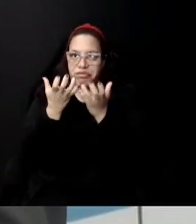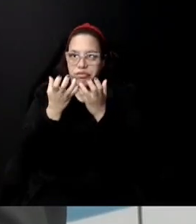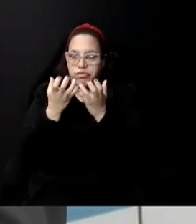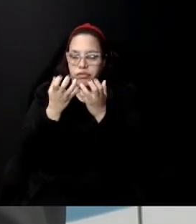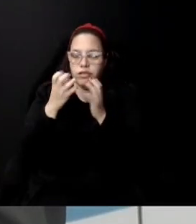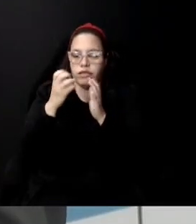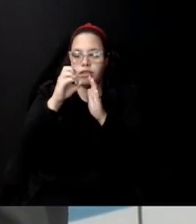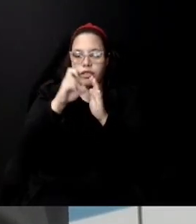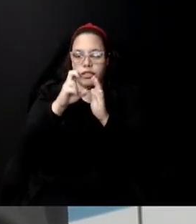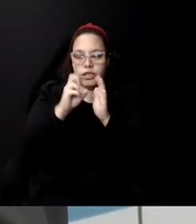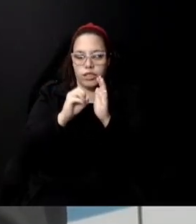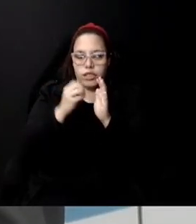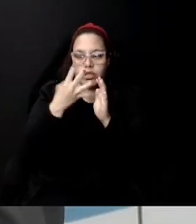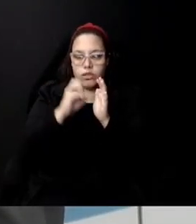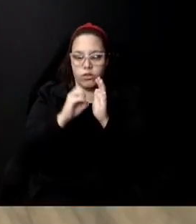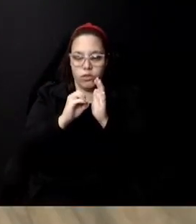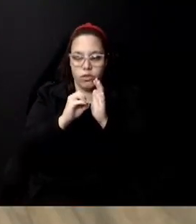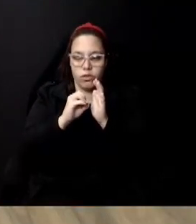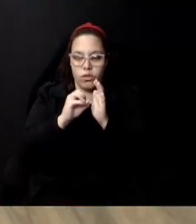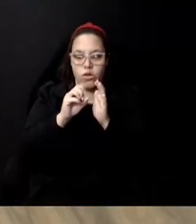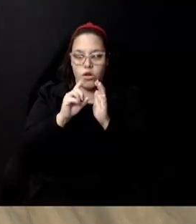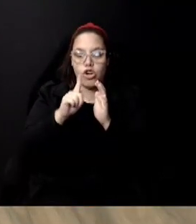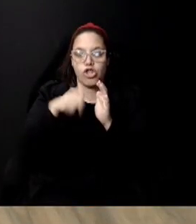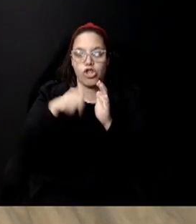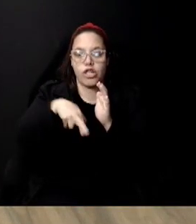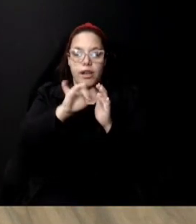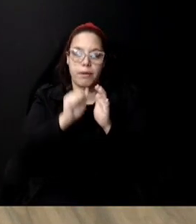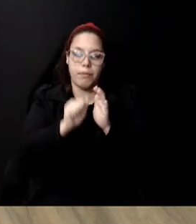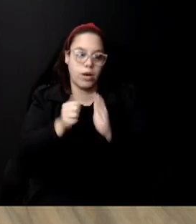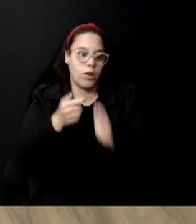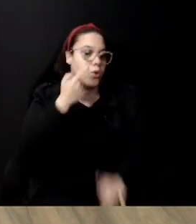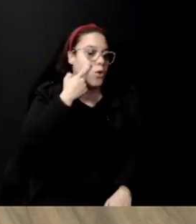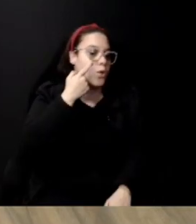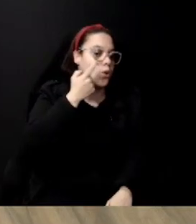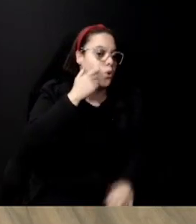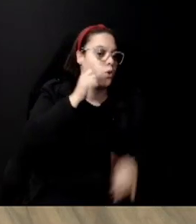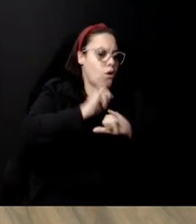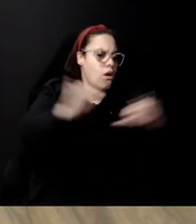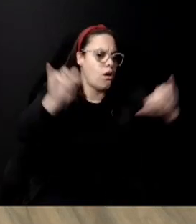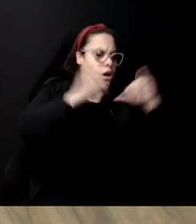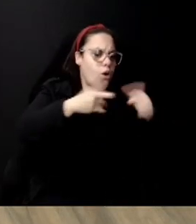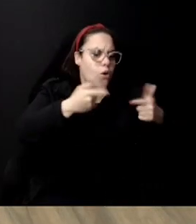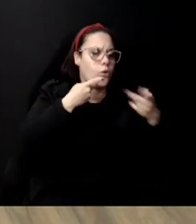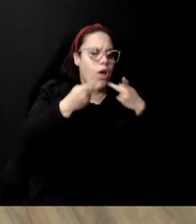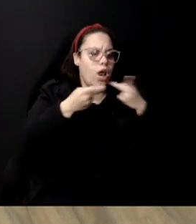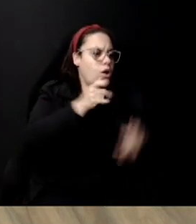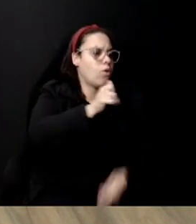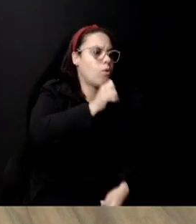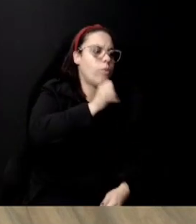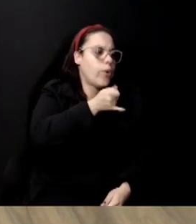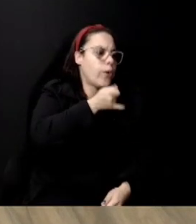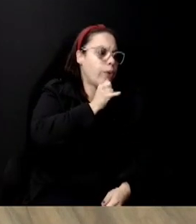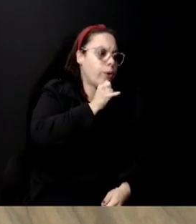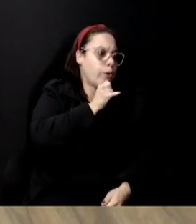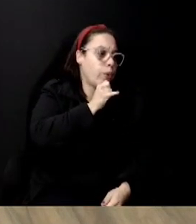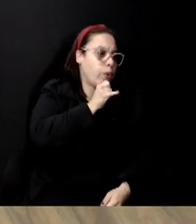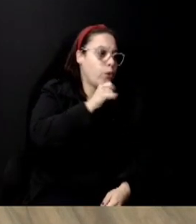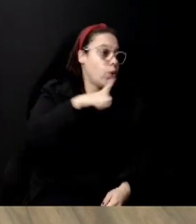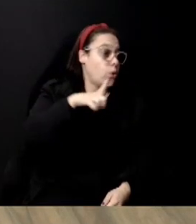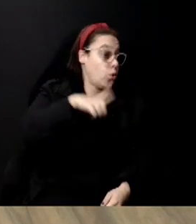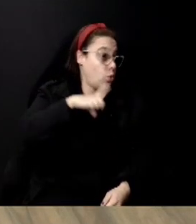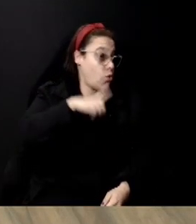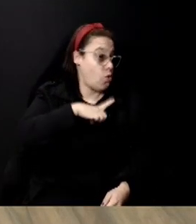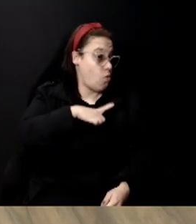Ou seja, quando a gente vê, né, alguns noticiários falando, por exemplo, que houve um ataque a,